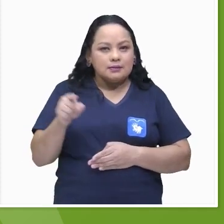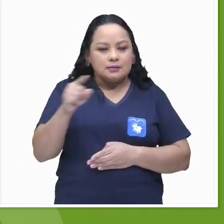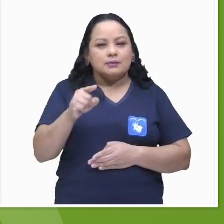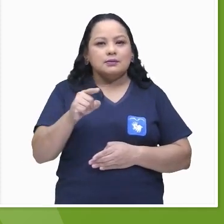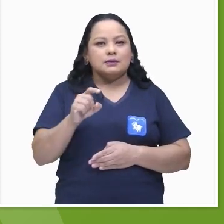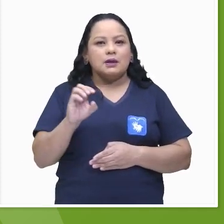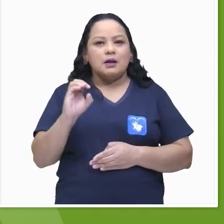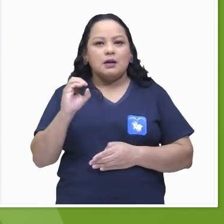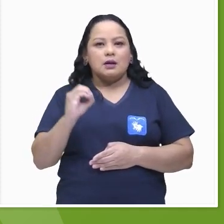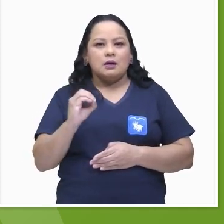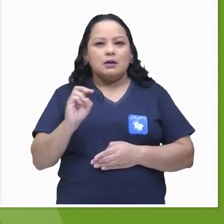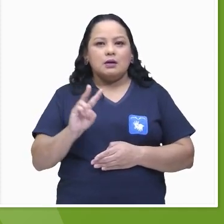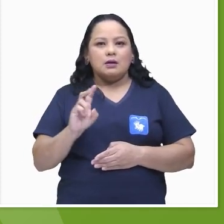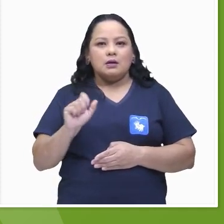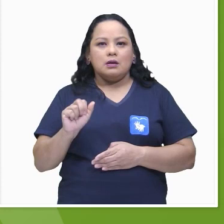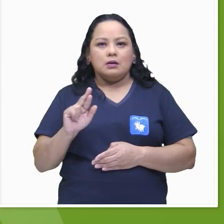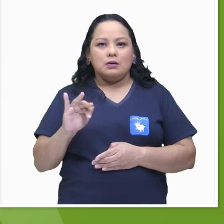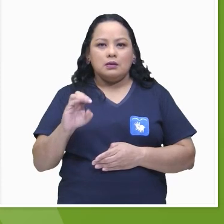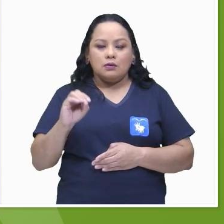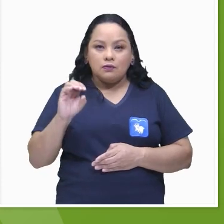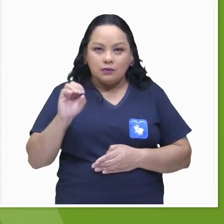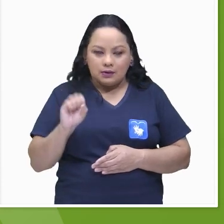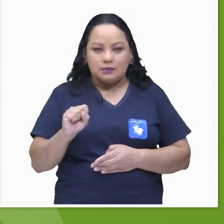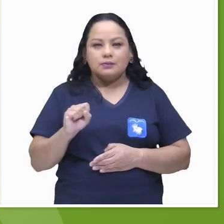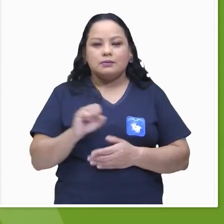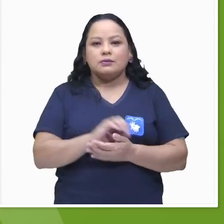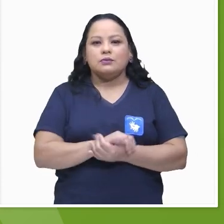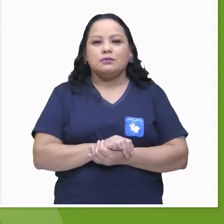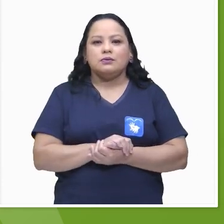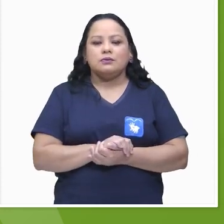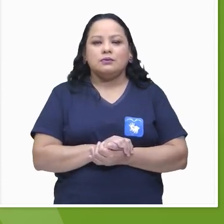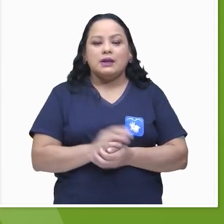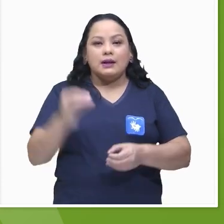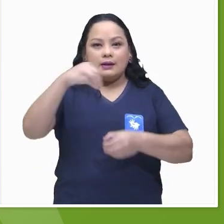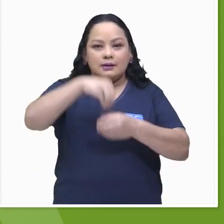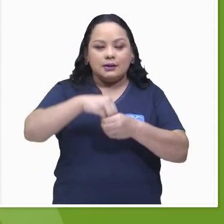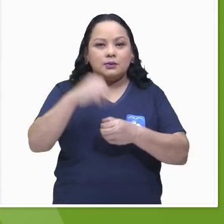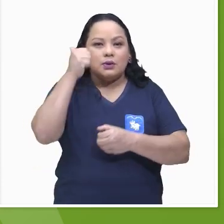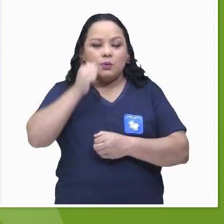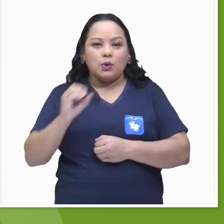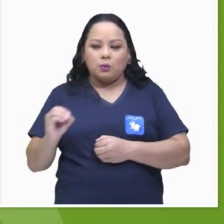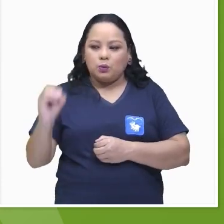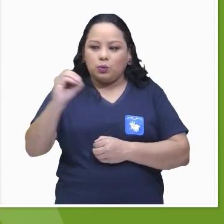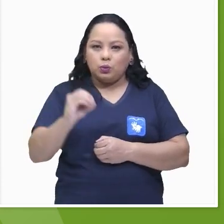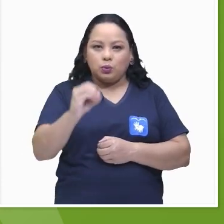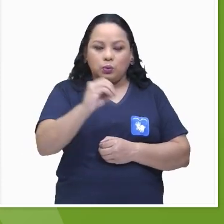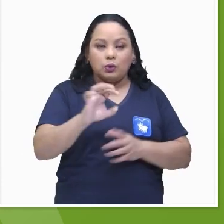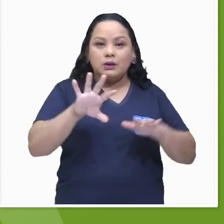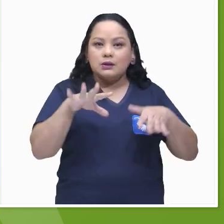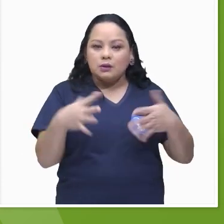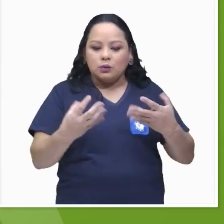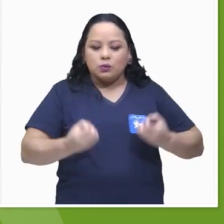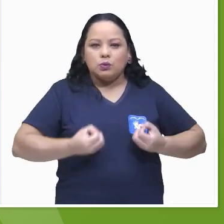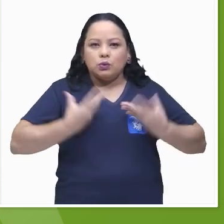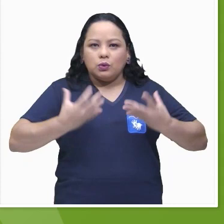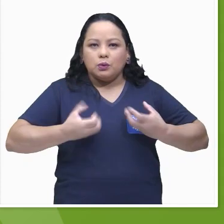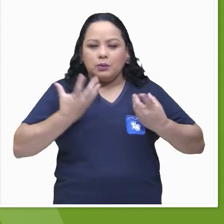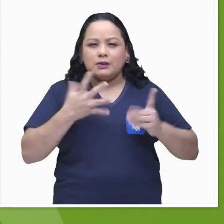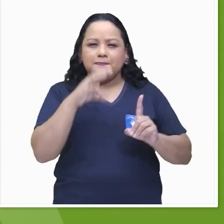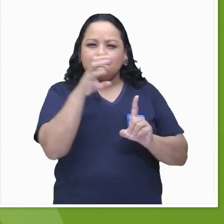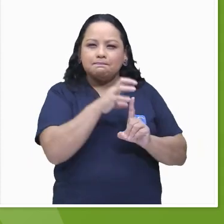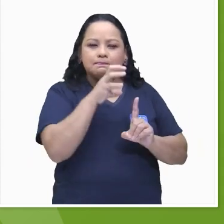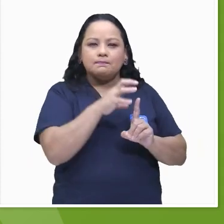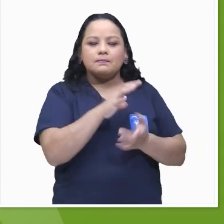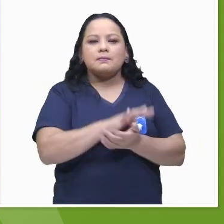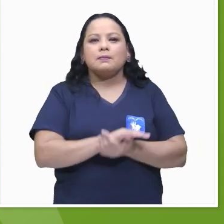aqui dentro tem um ovócito, né? Um óvulo aqui no folículo. E aí os hormônios vão lá, começam a agir,